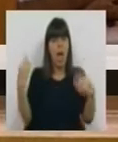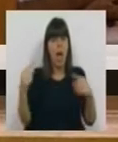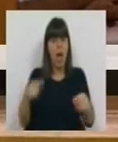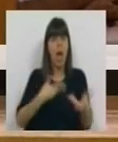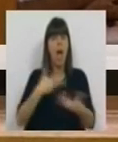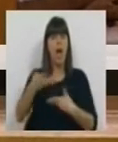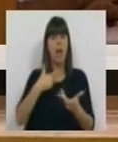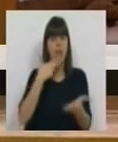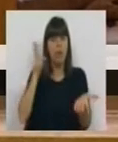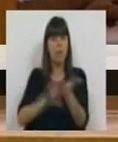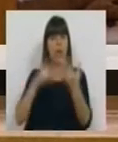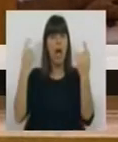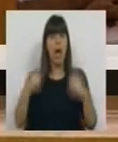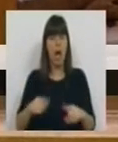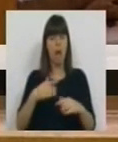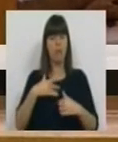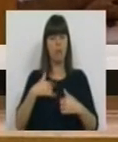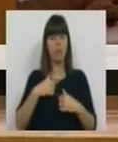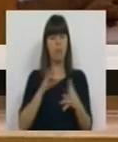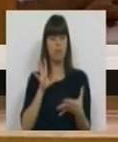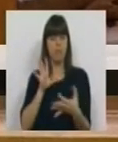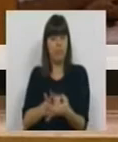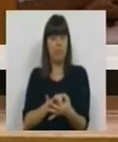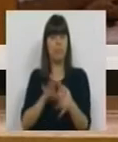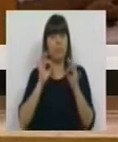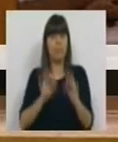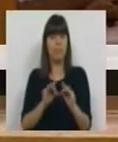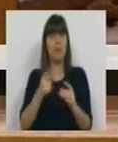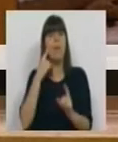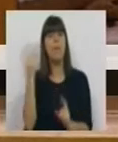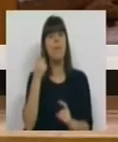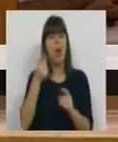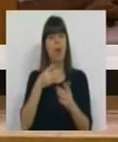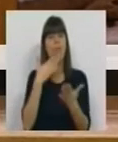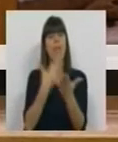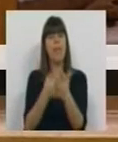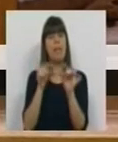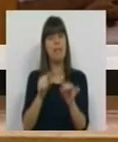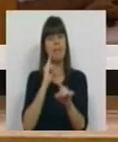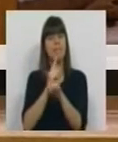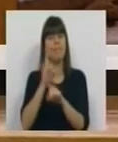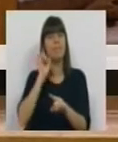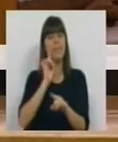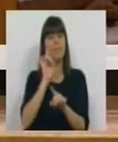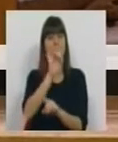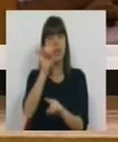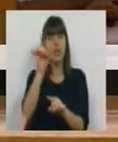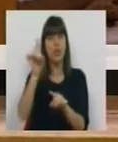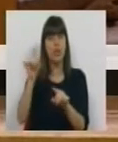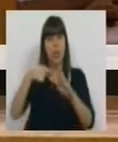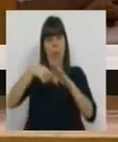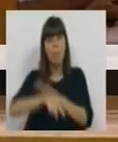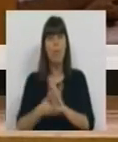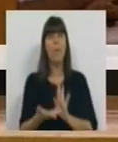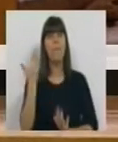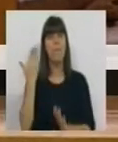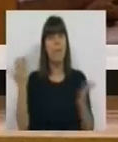e de relações efetivas de parentalidade e filiação e que procuramos refletir sobre estas importantes questões com